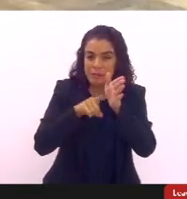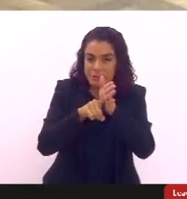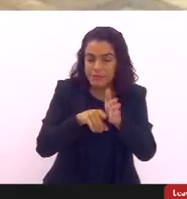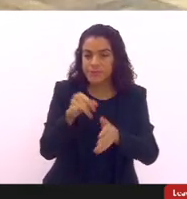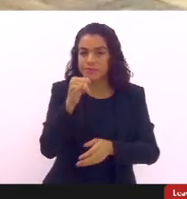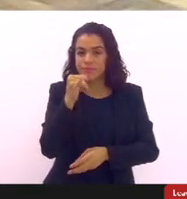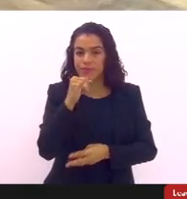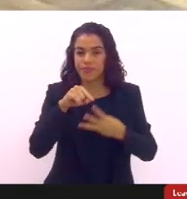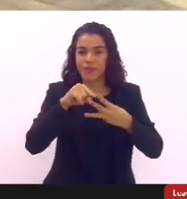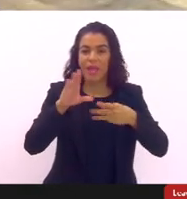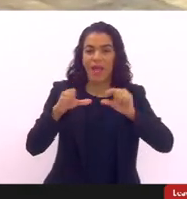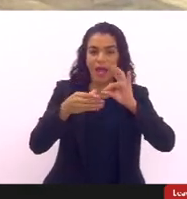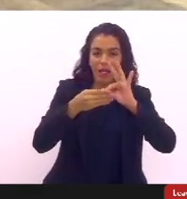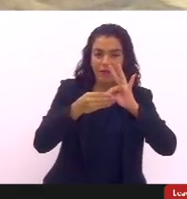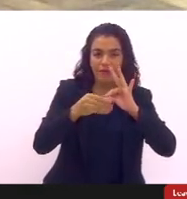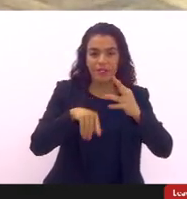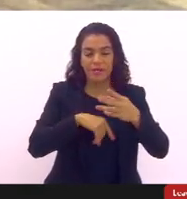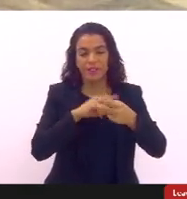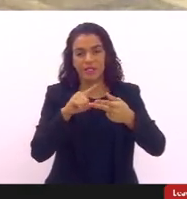elas, HIV,